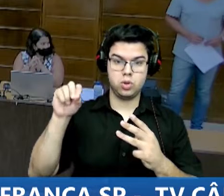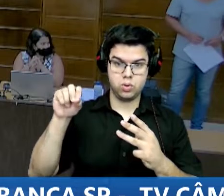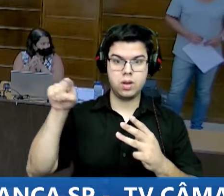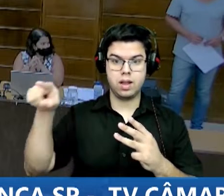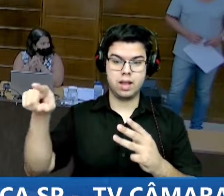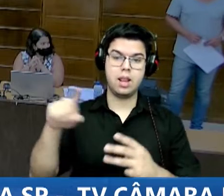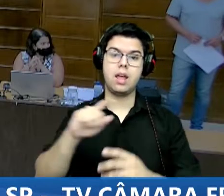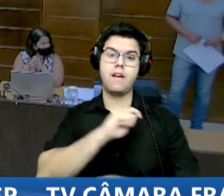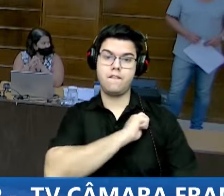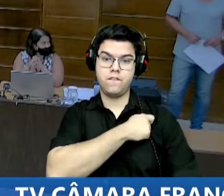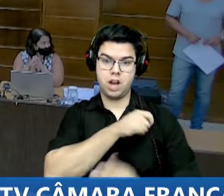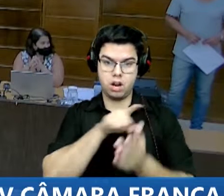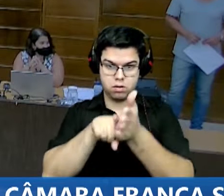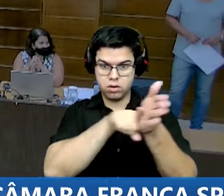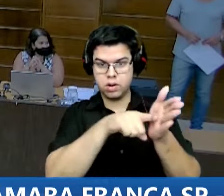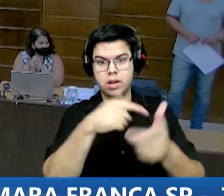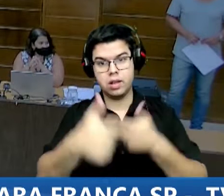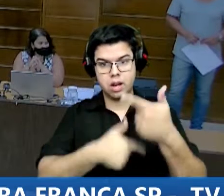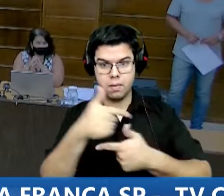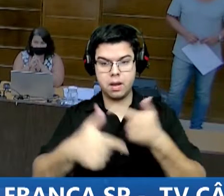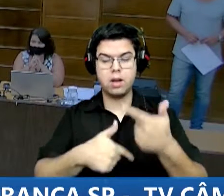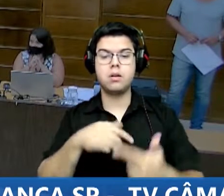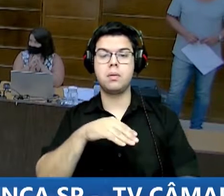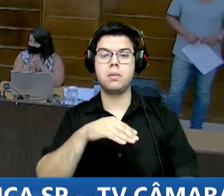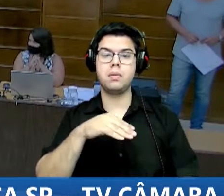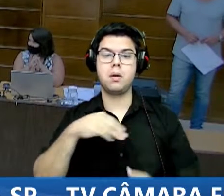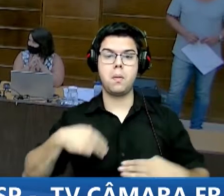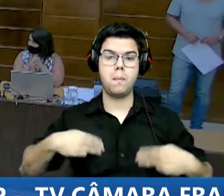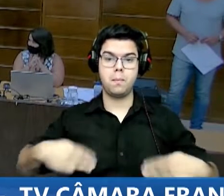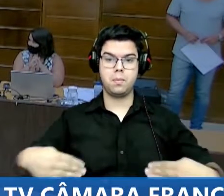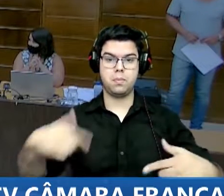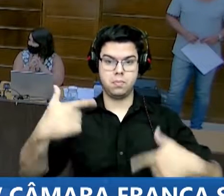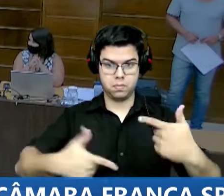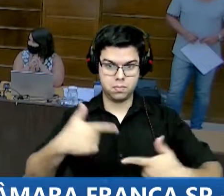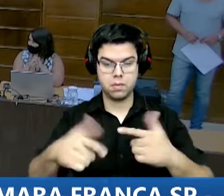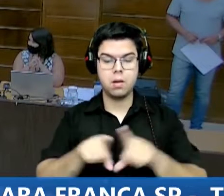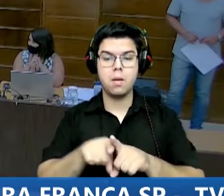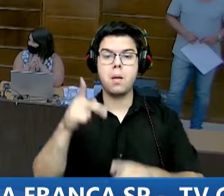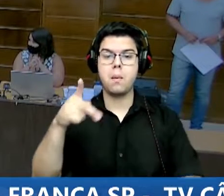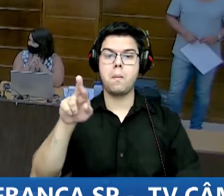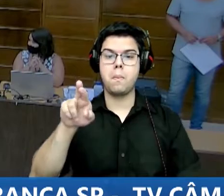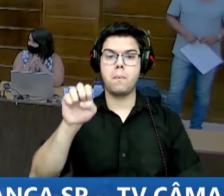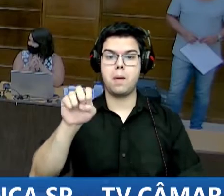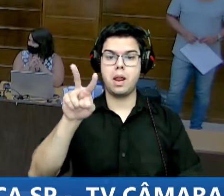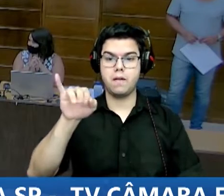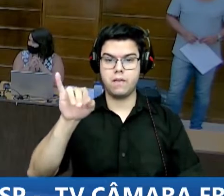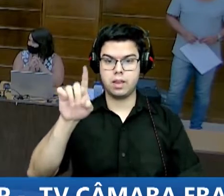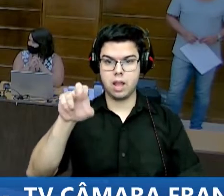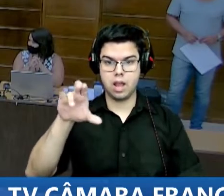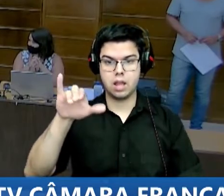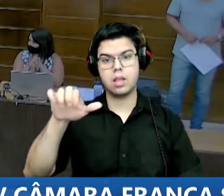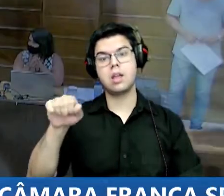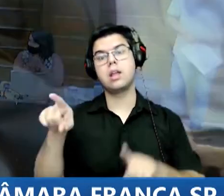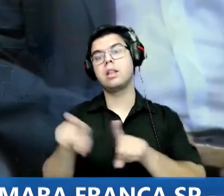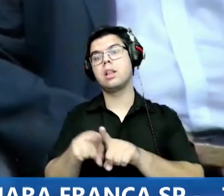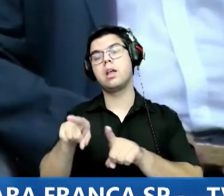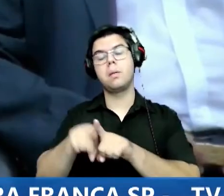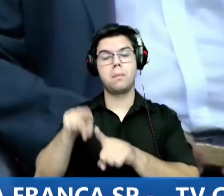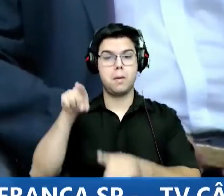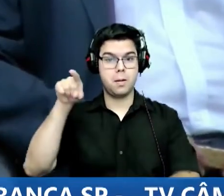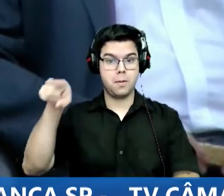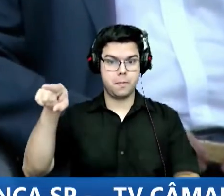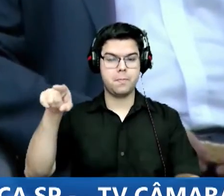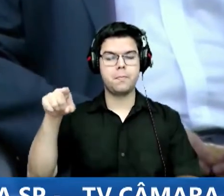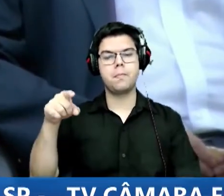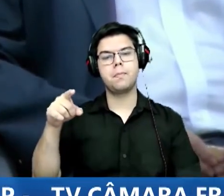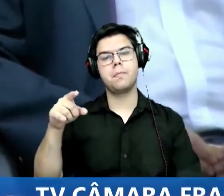Trabalho, Ministério do Trabalho e Previdência. E também a senhora Vanessa Barbosa Tristão, coordenadora